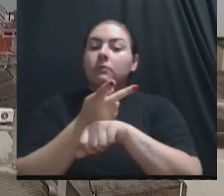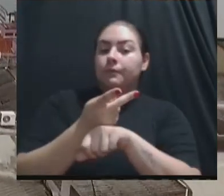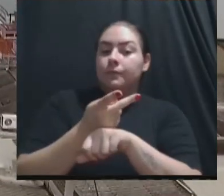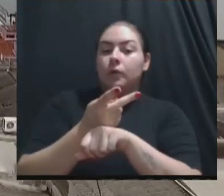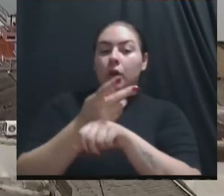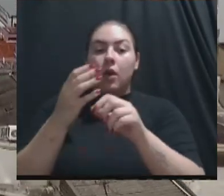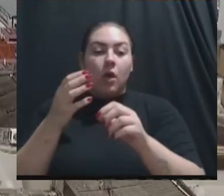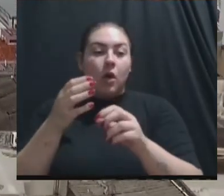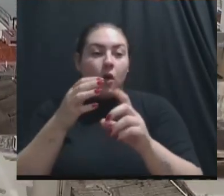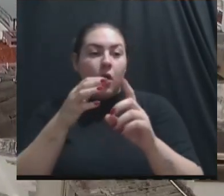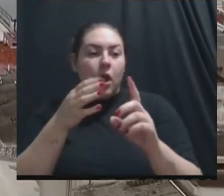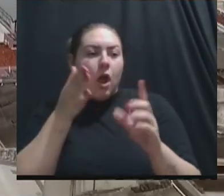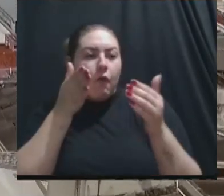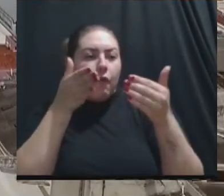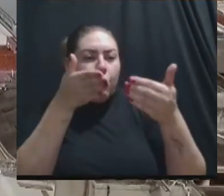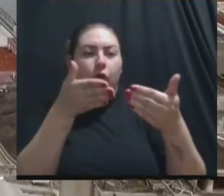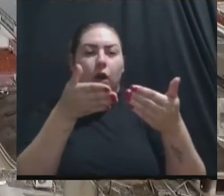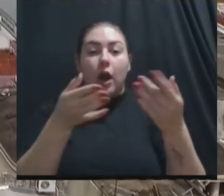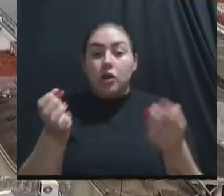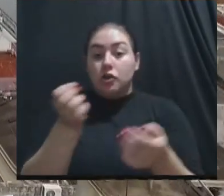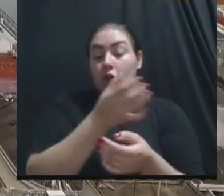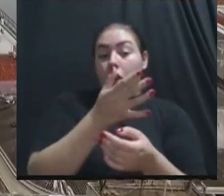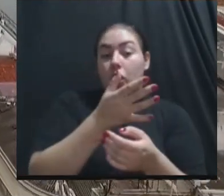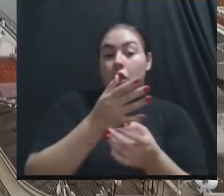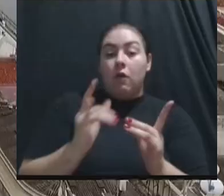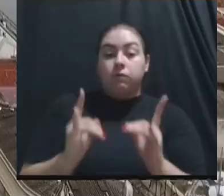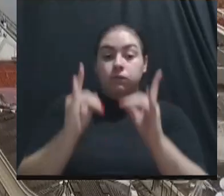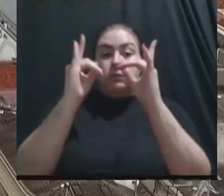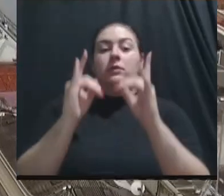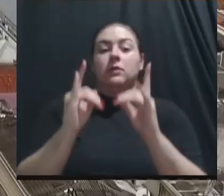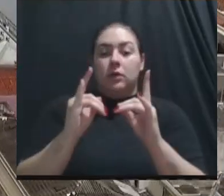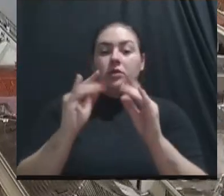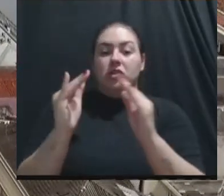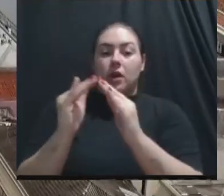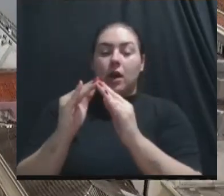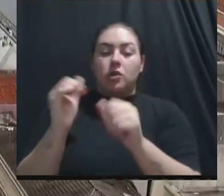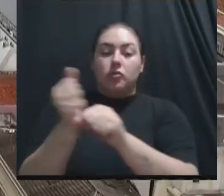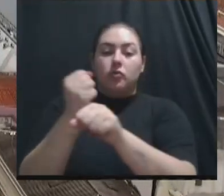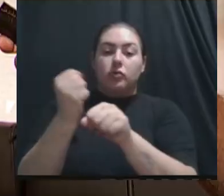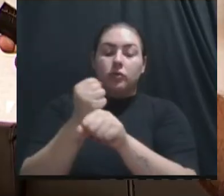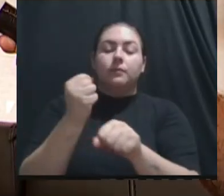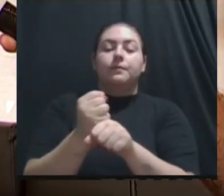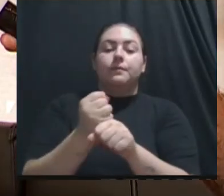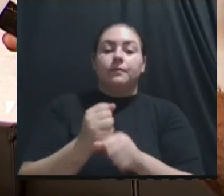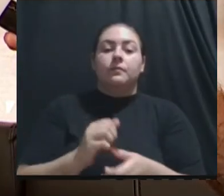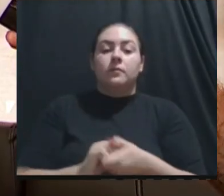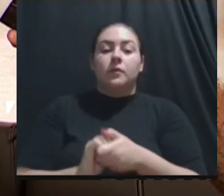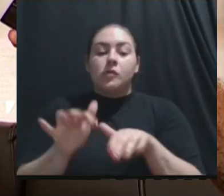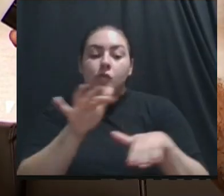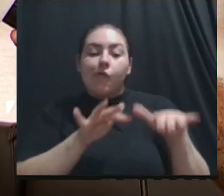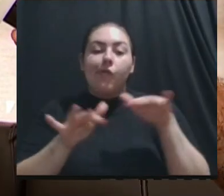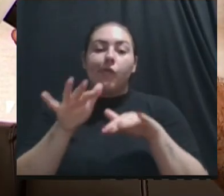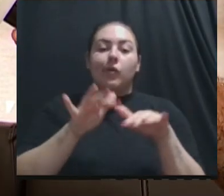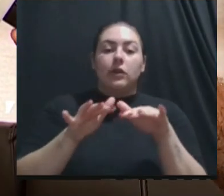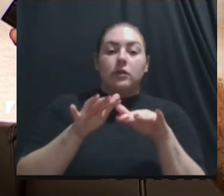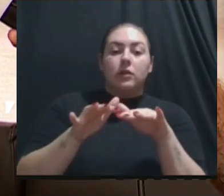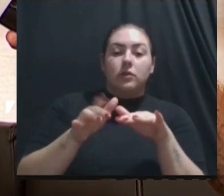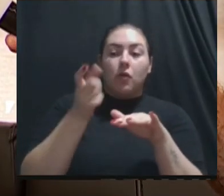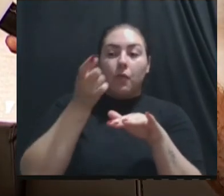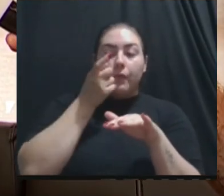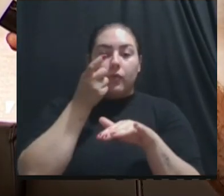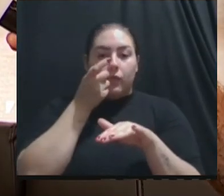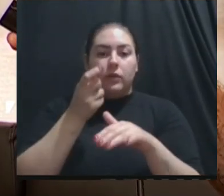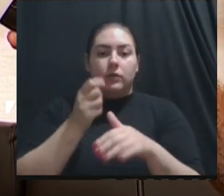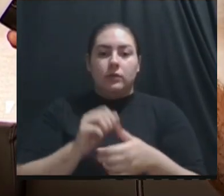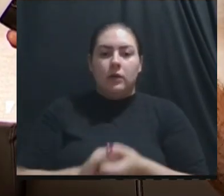empreendimentos para a região central, por meio de um conjunto de medidas urbanísticas e fiscais. E a gente está vendo que é importante, é uma